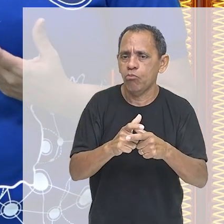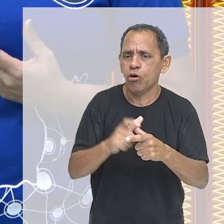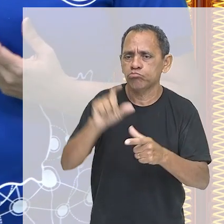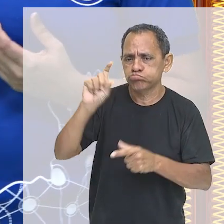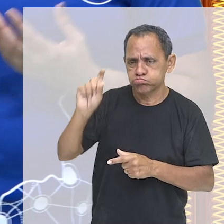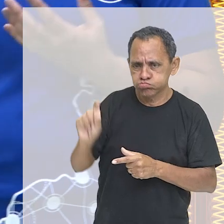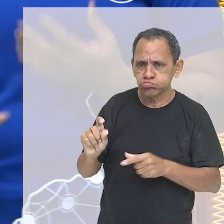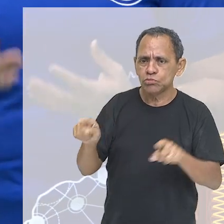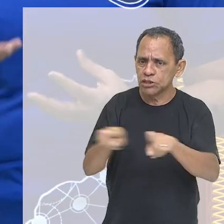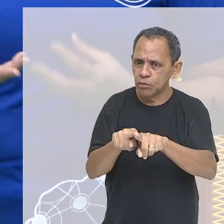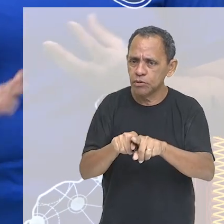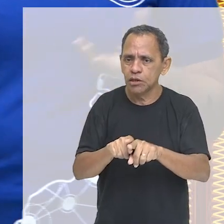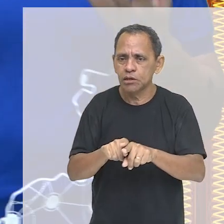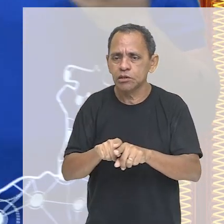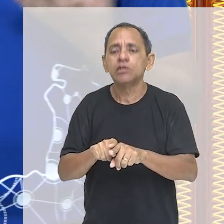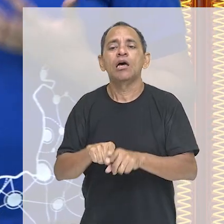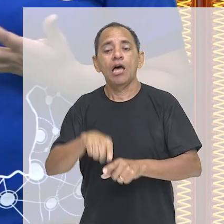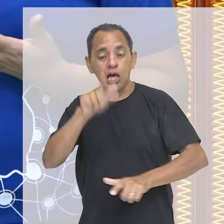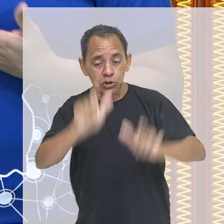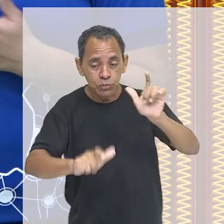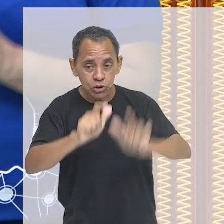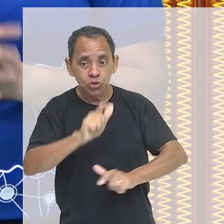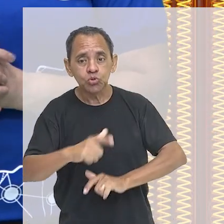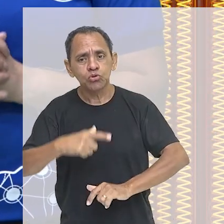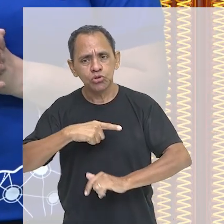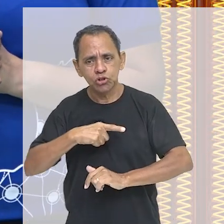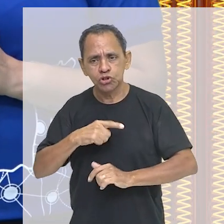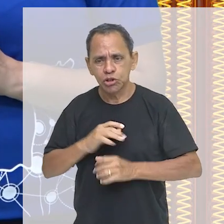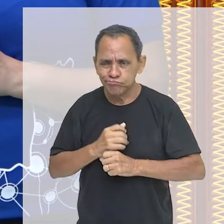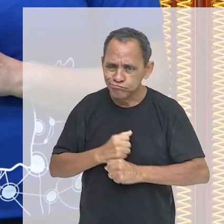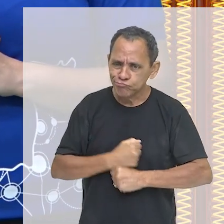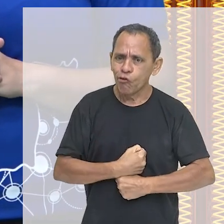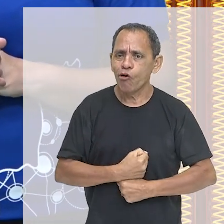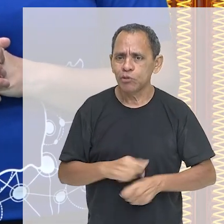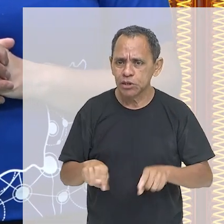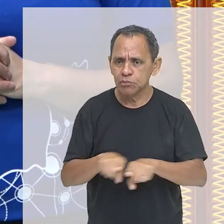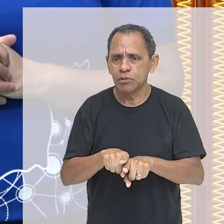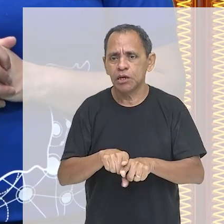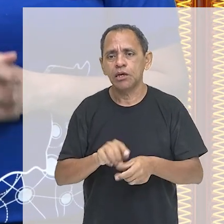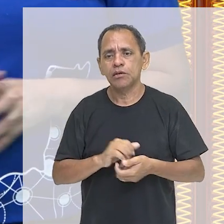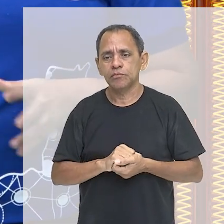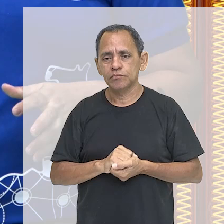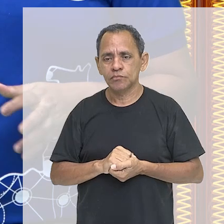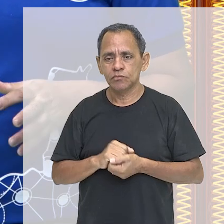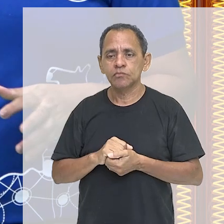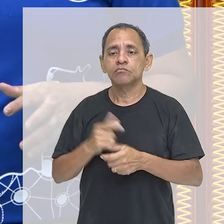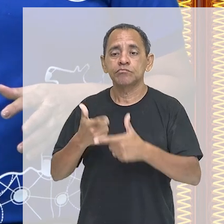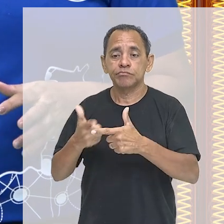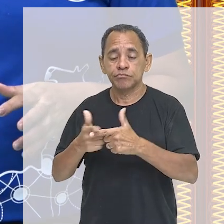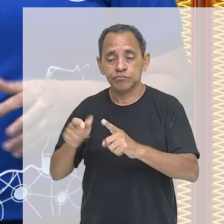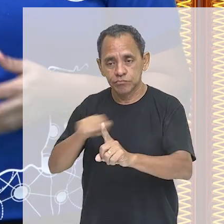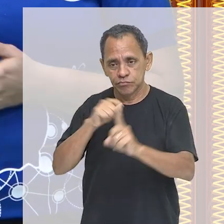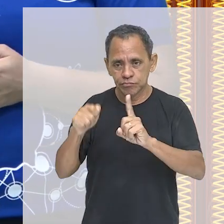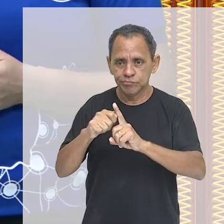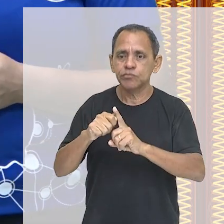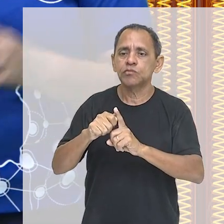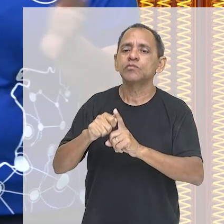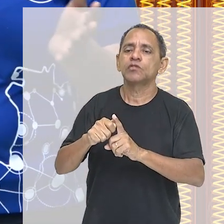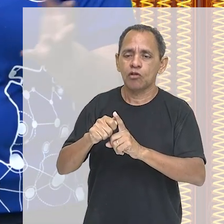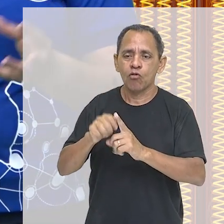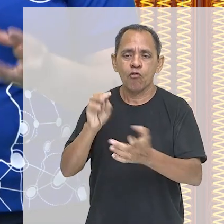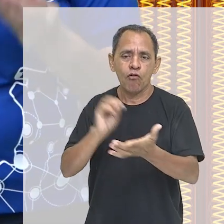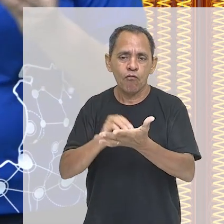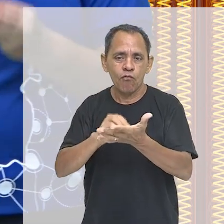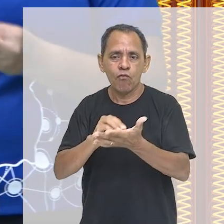elas acabam passando fome, então também acaba surgindo esse problema aí social com desperdício de alimentos, tá bom?